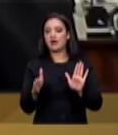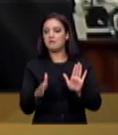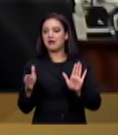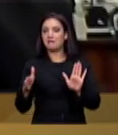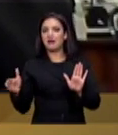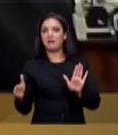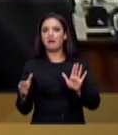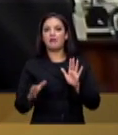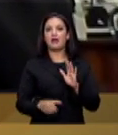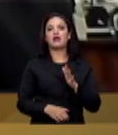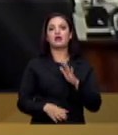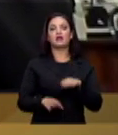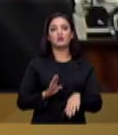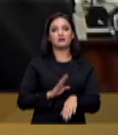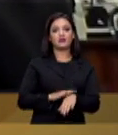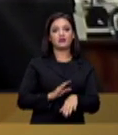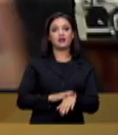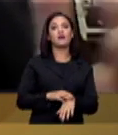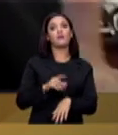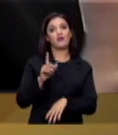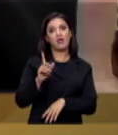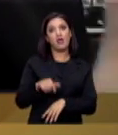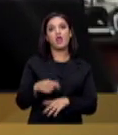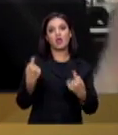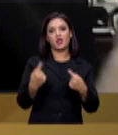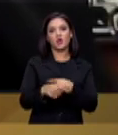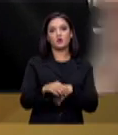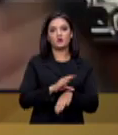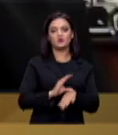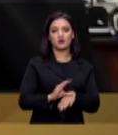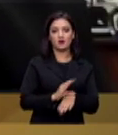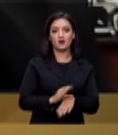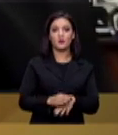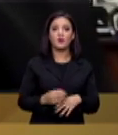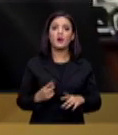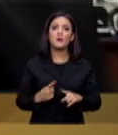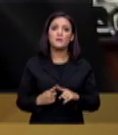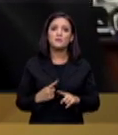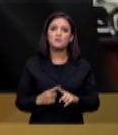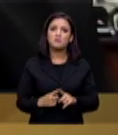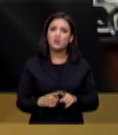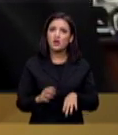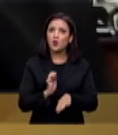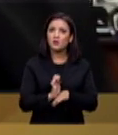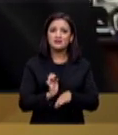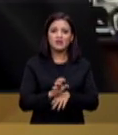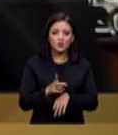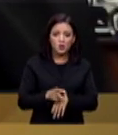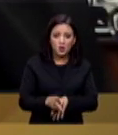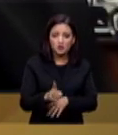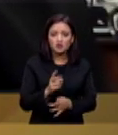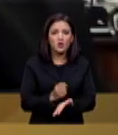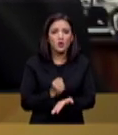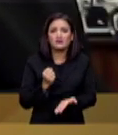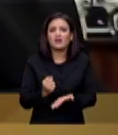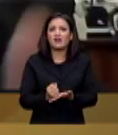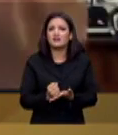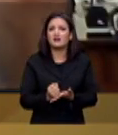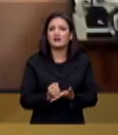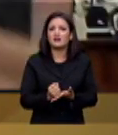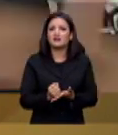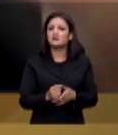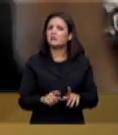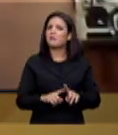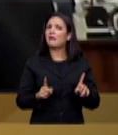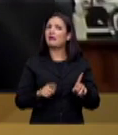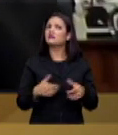ser declarada inconstitucional, porque com base em que o Estado estaria fazendo essas contratações,